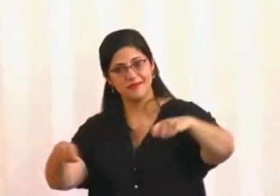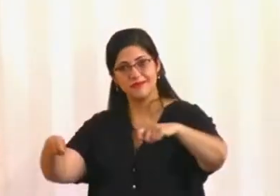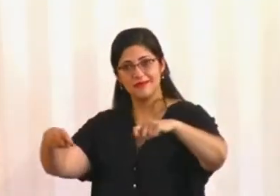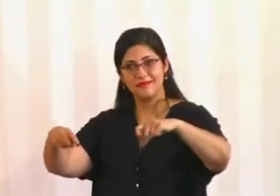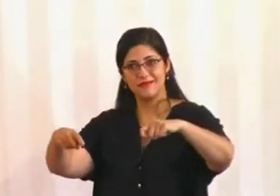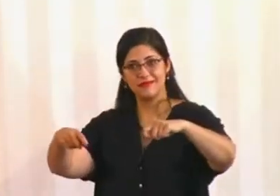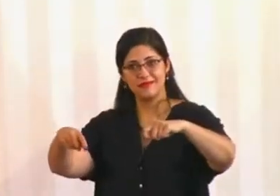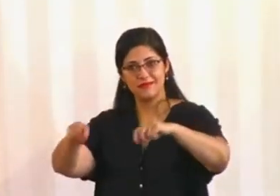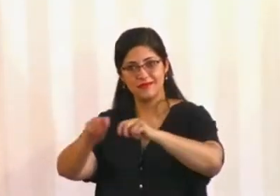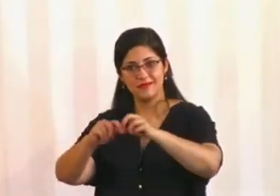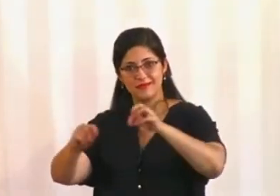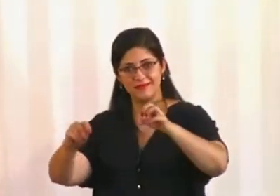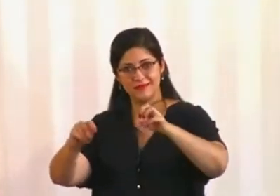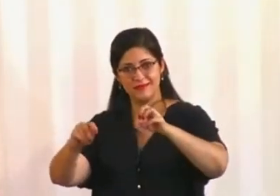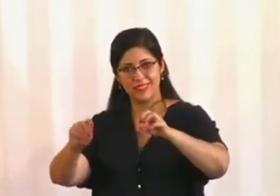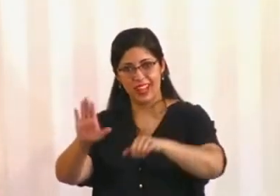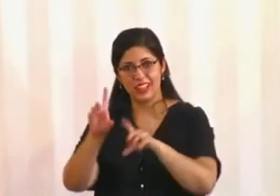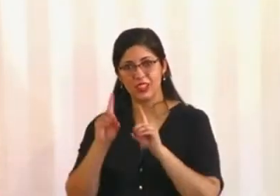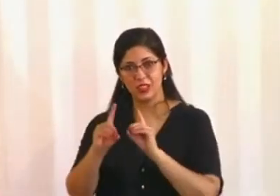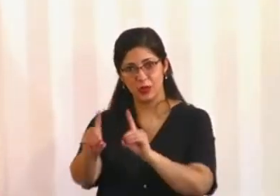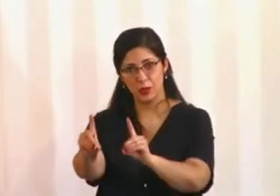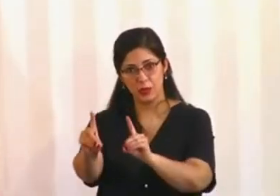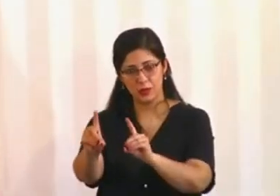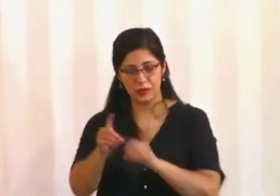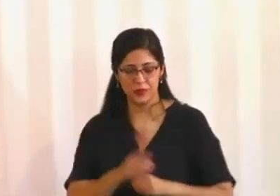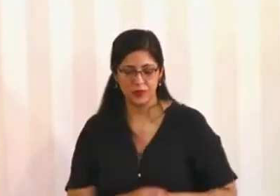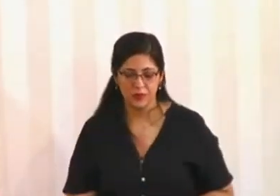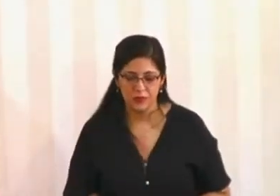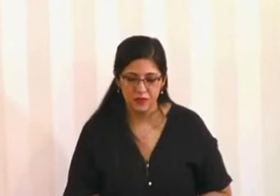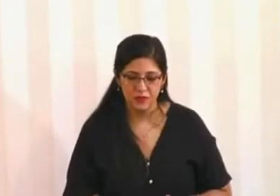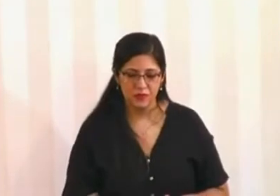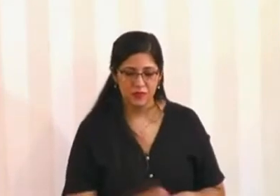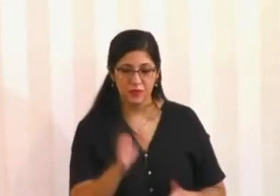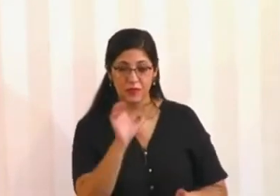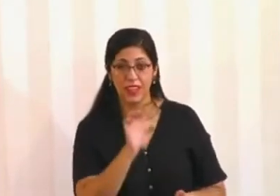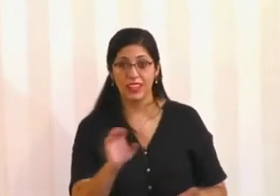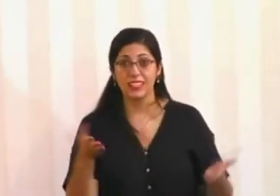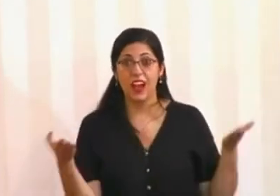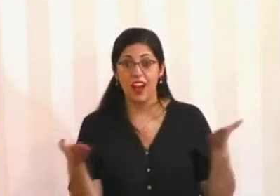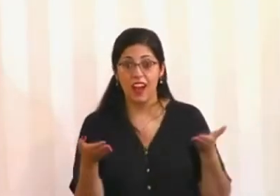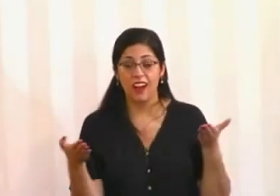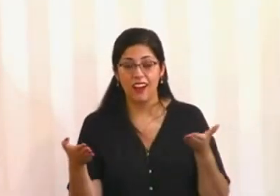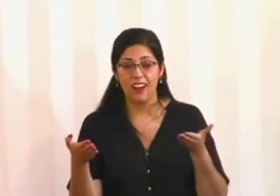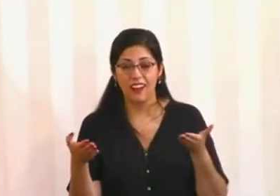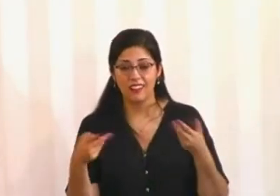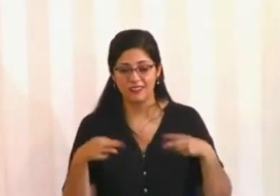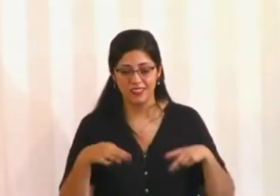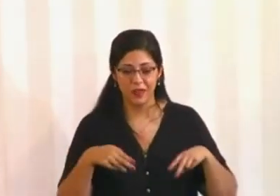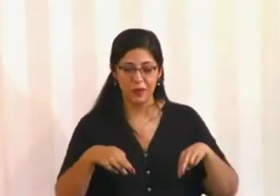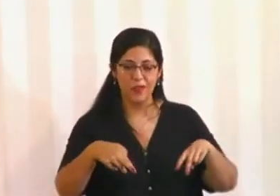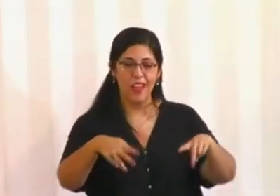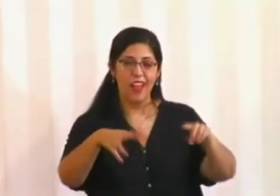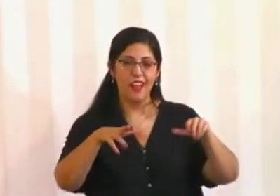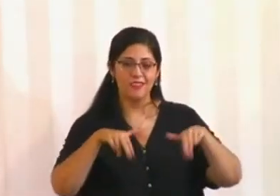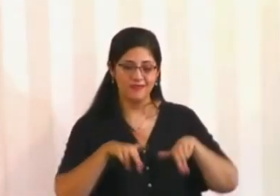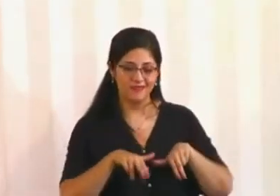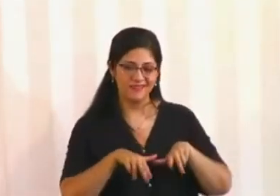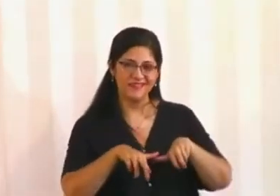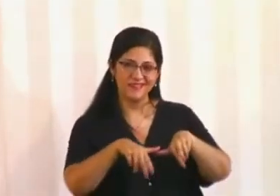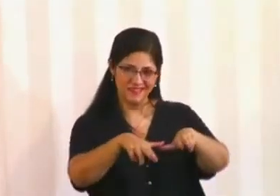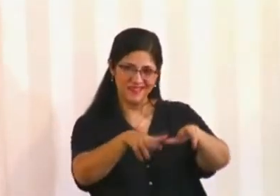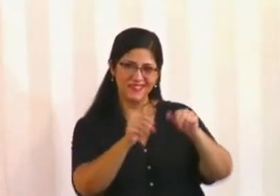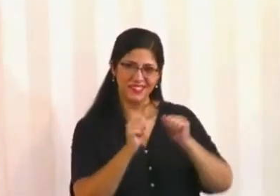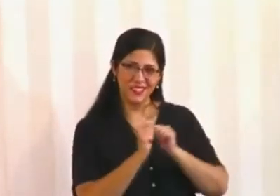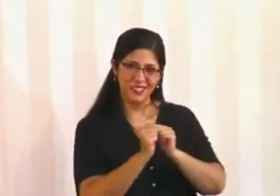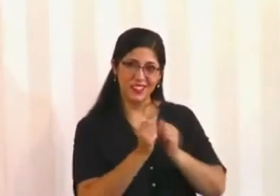uma maneira de um profeta chamar um discípulo. E ele chama Eliseu, e Eliseu agora vai caminhar. A história linda também desses dois.